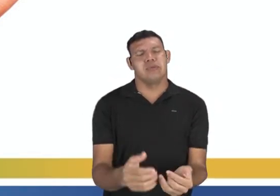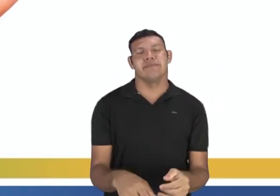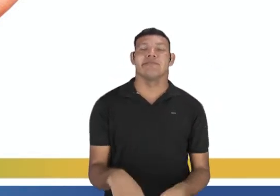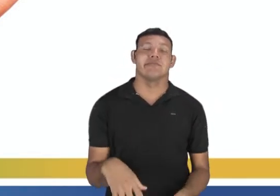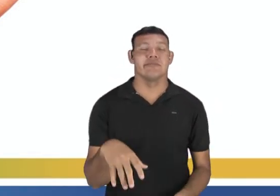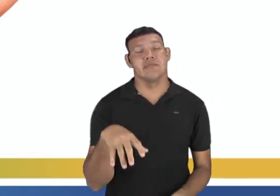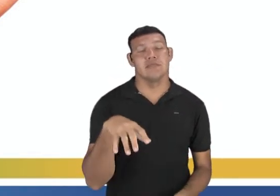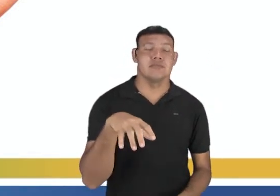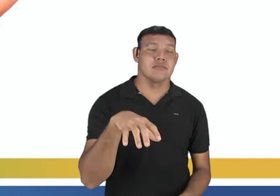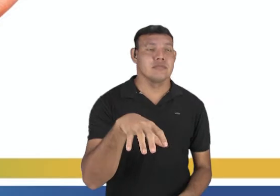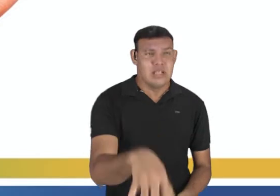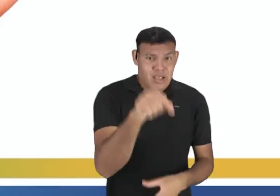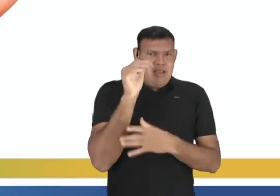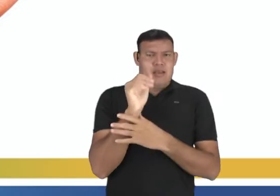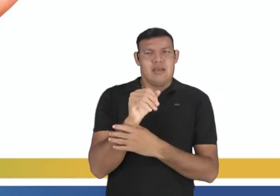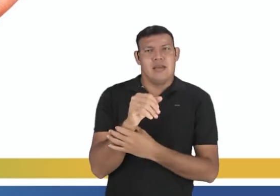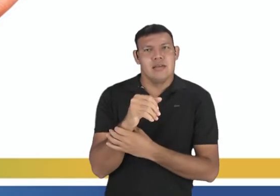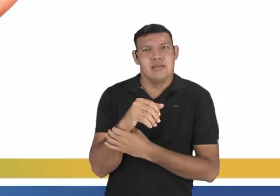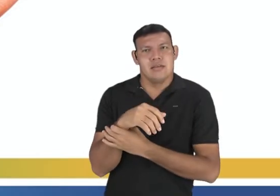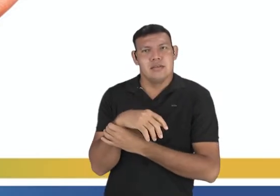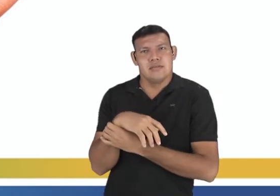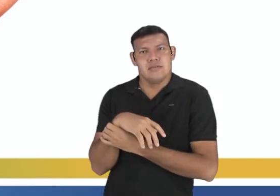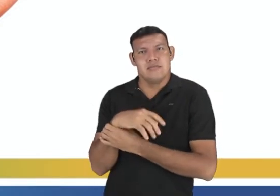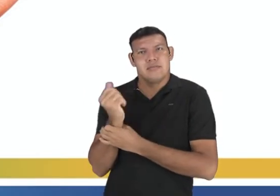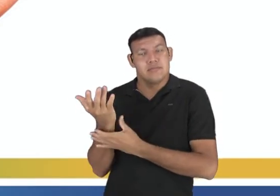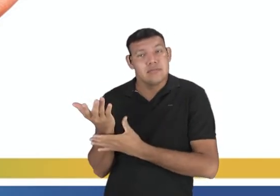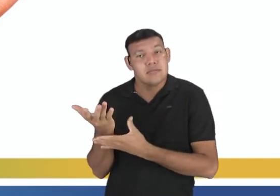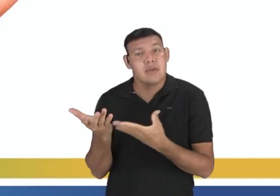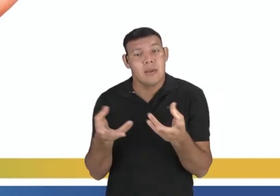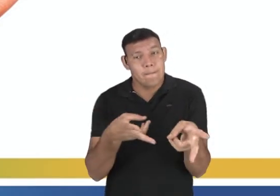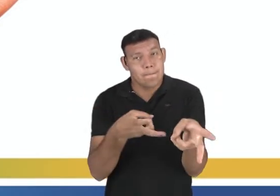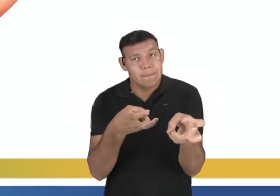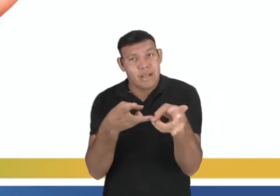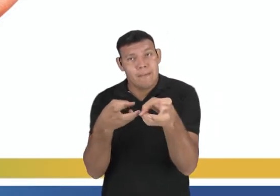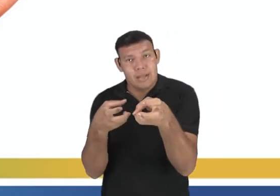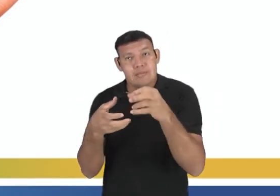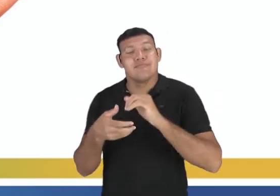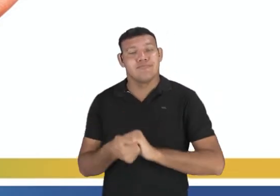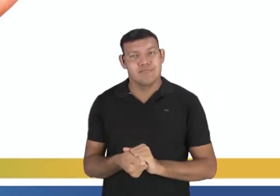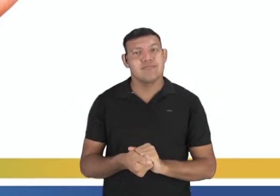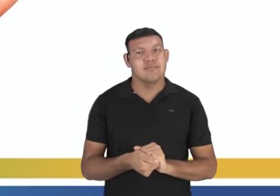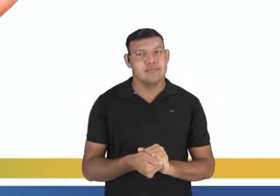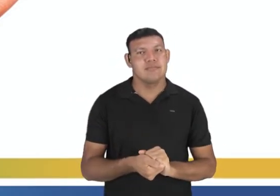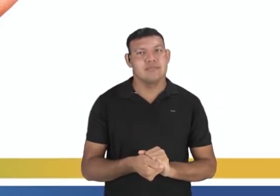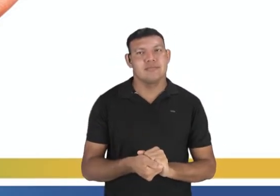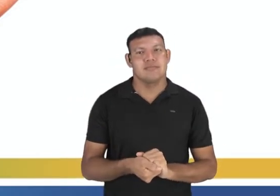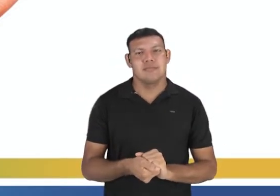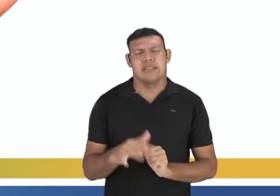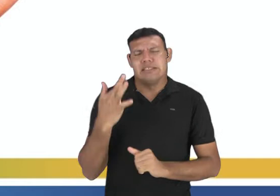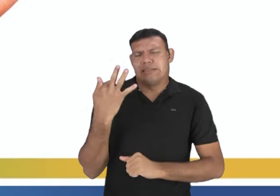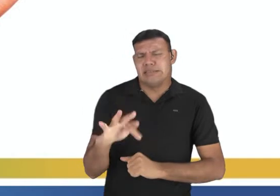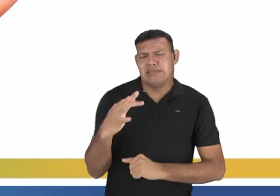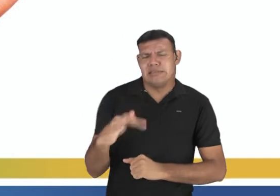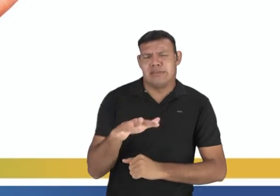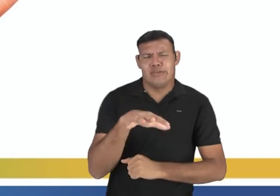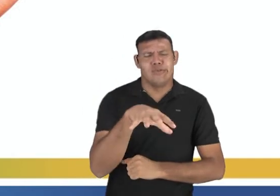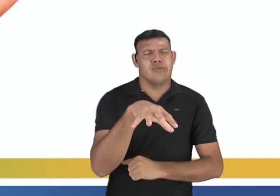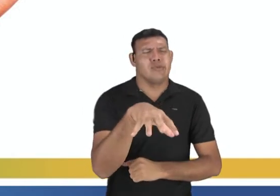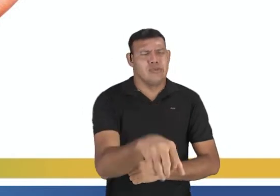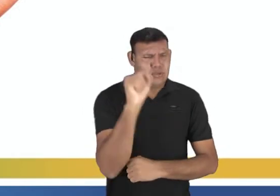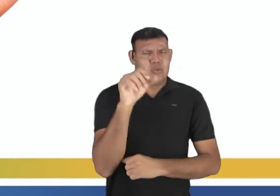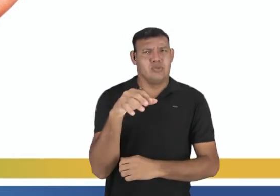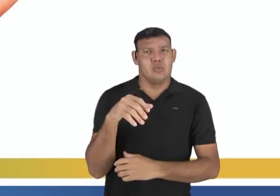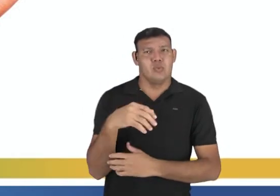perceber também, né? Provavelmente a gente vai sentir dor e vai ser perceptível que aquela